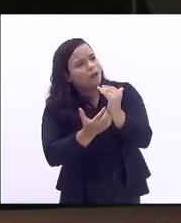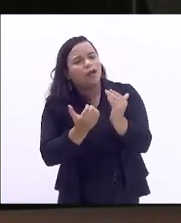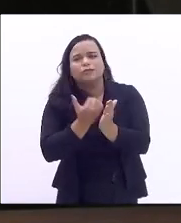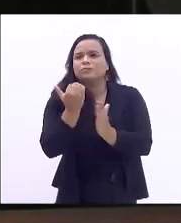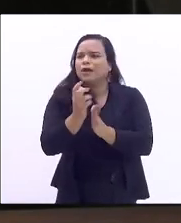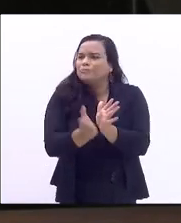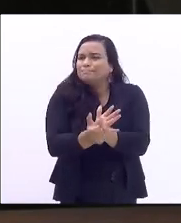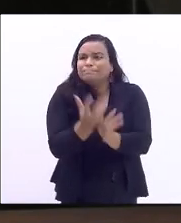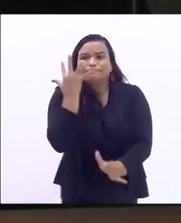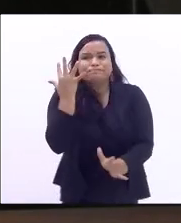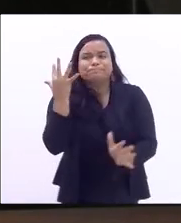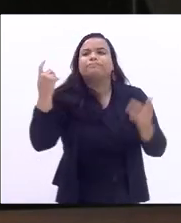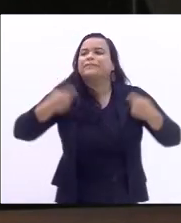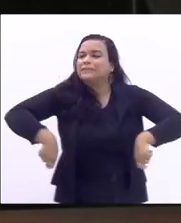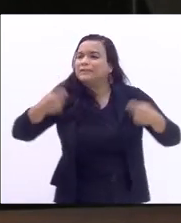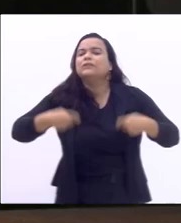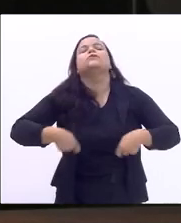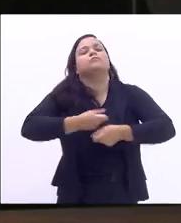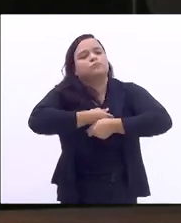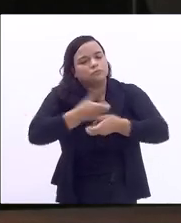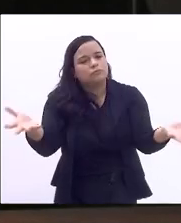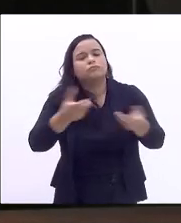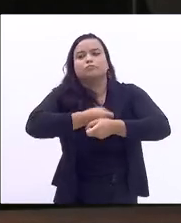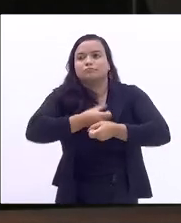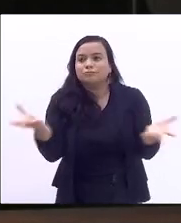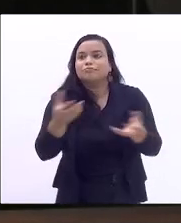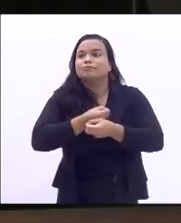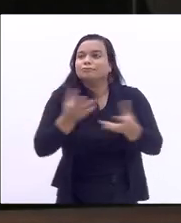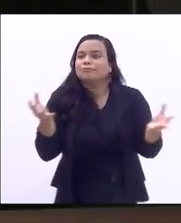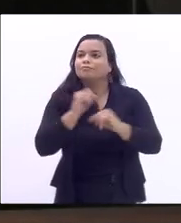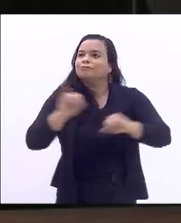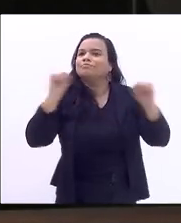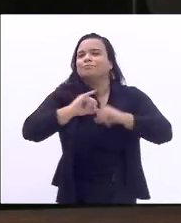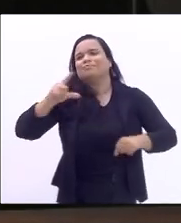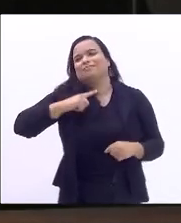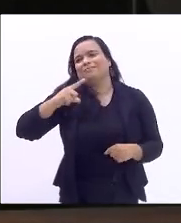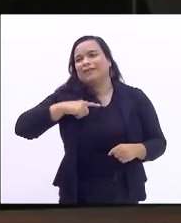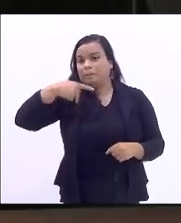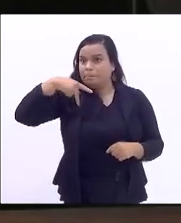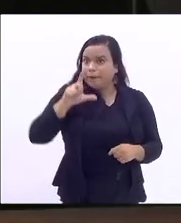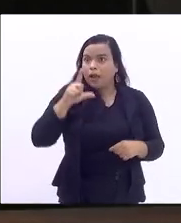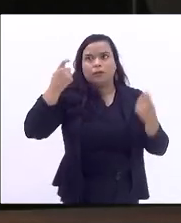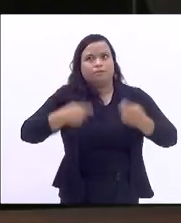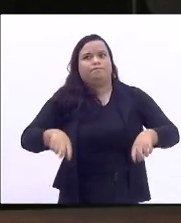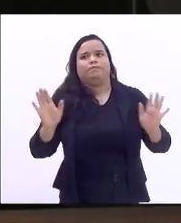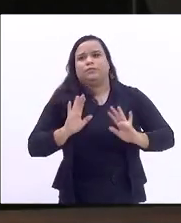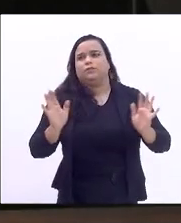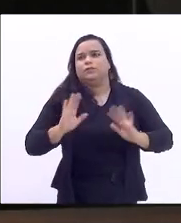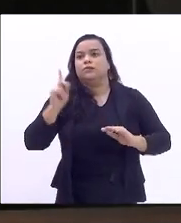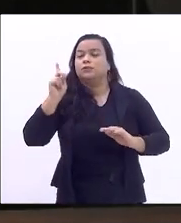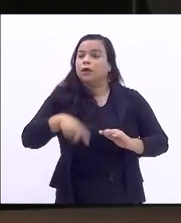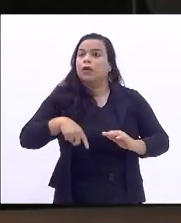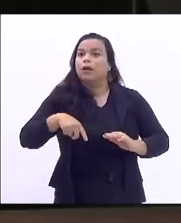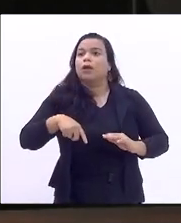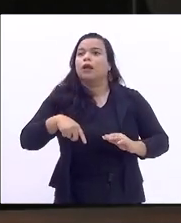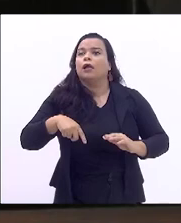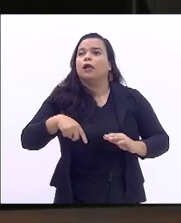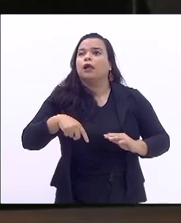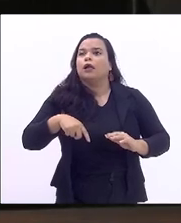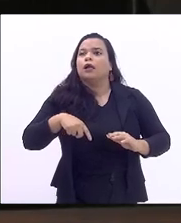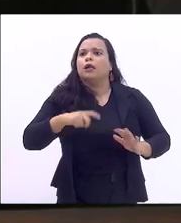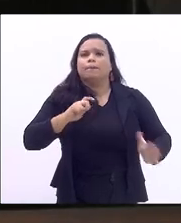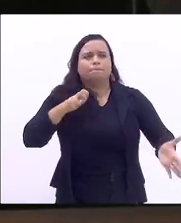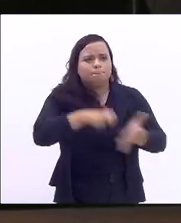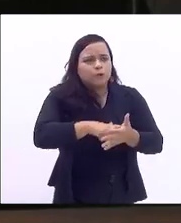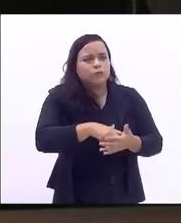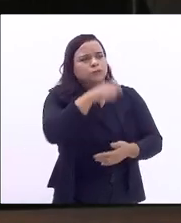necessárias é isso não precisamos de pele opção de não vai falando e punição de delegado